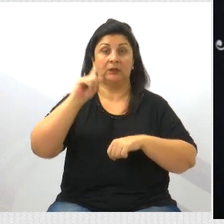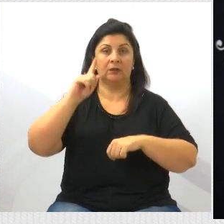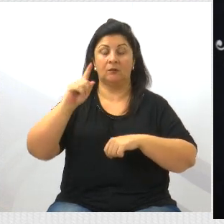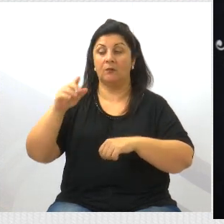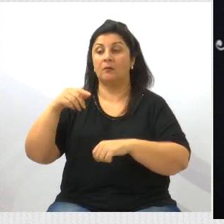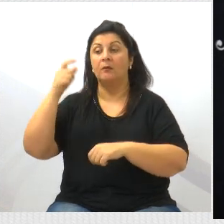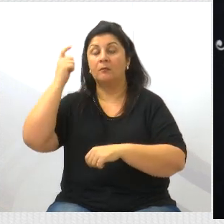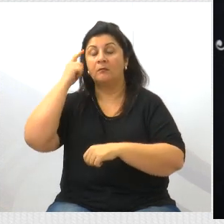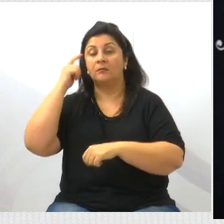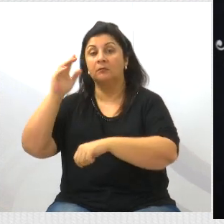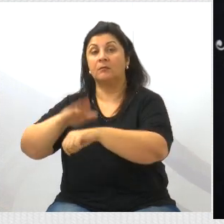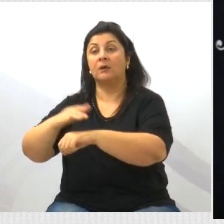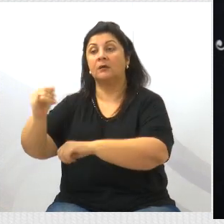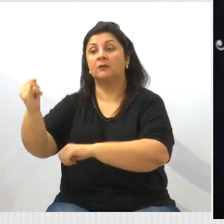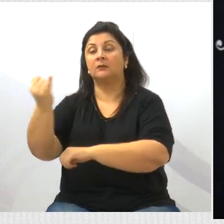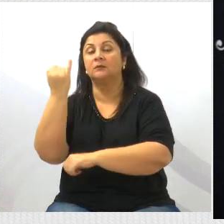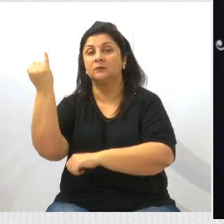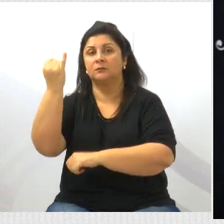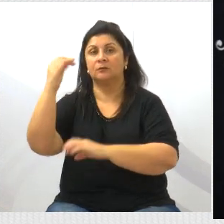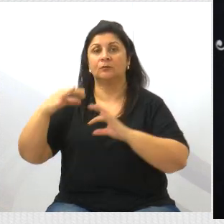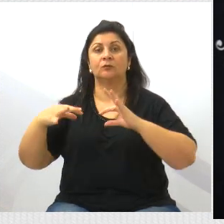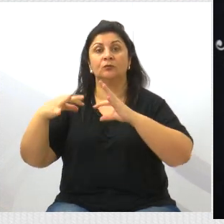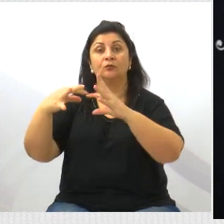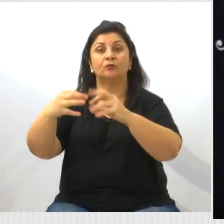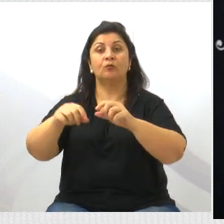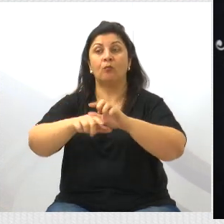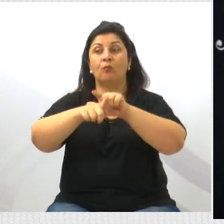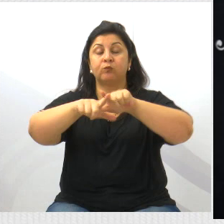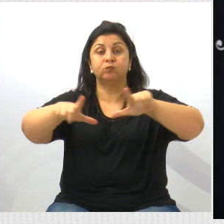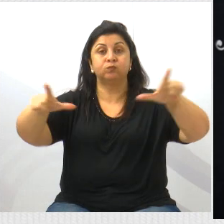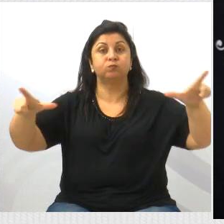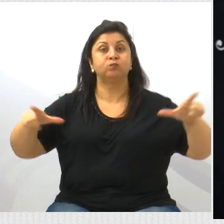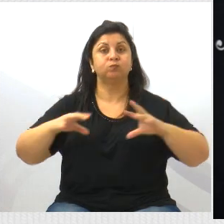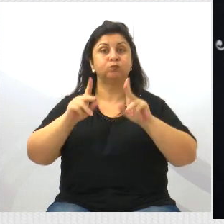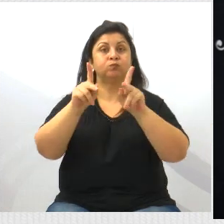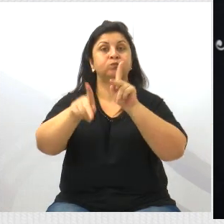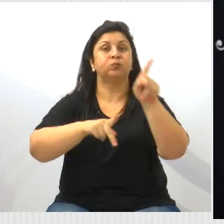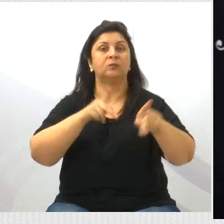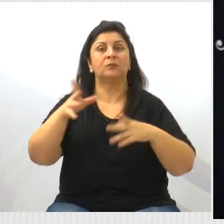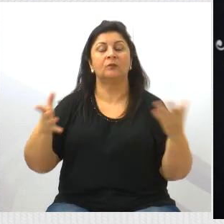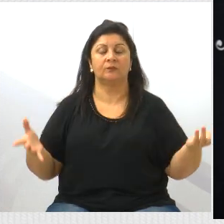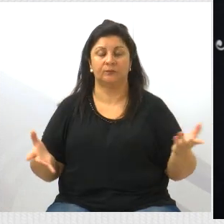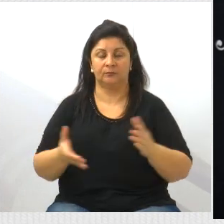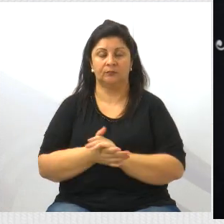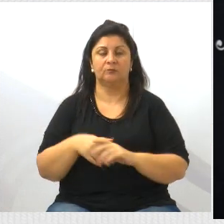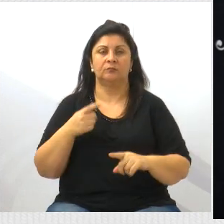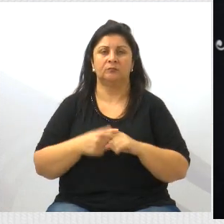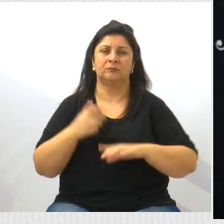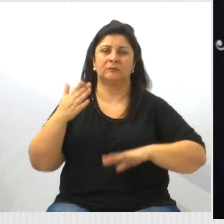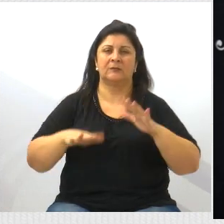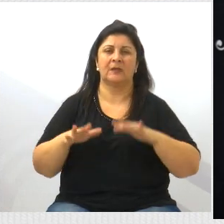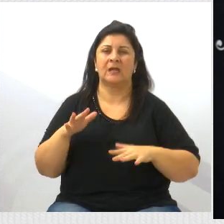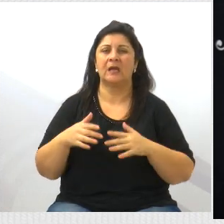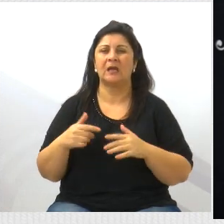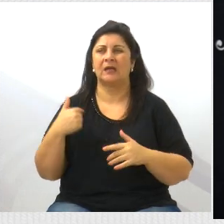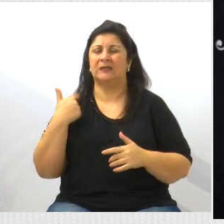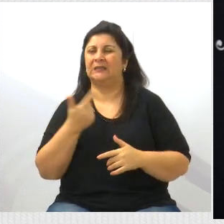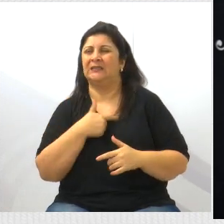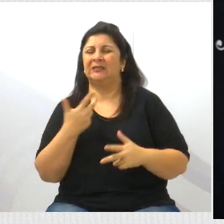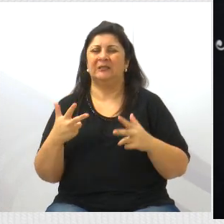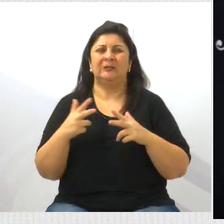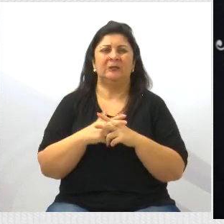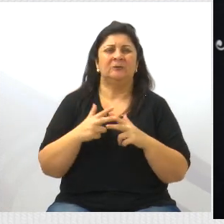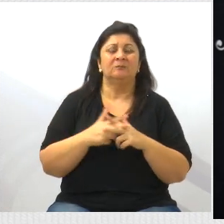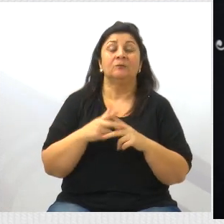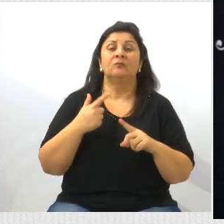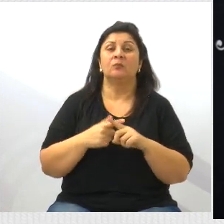da maioria, né, das necessidades e das possibilidades. Porque, às vezes, nesse momento, a gente tem conflitos